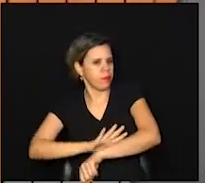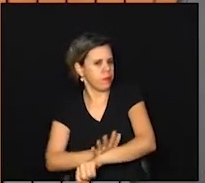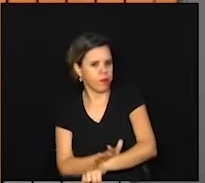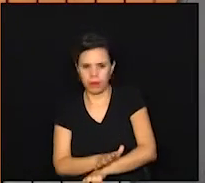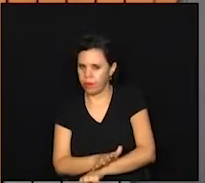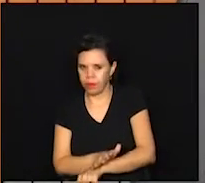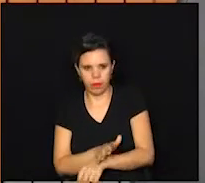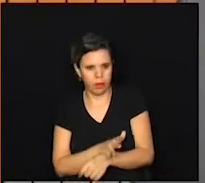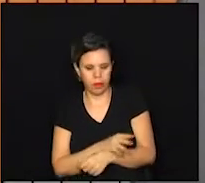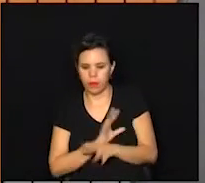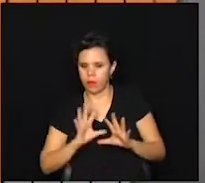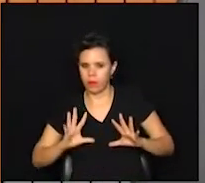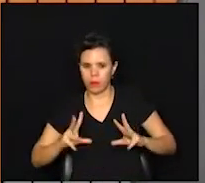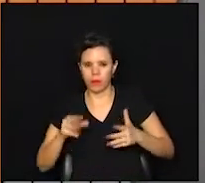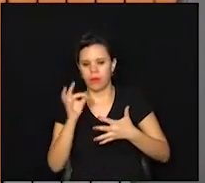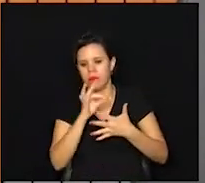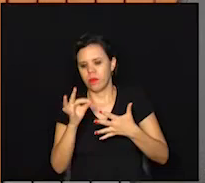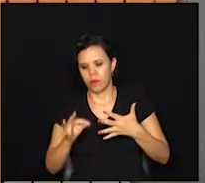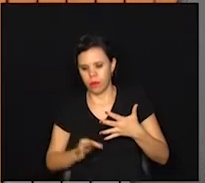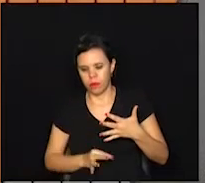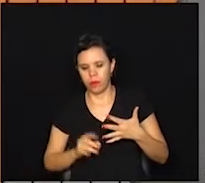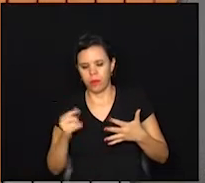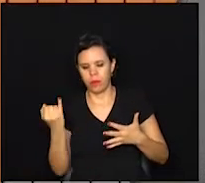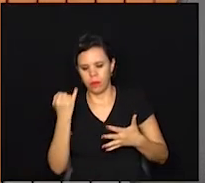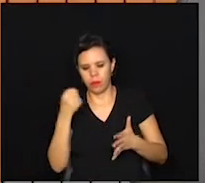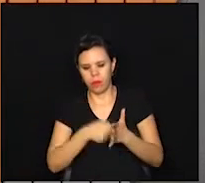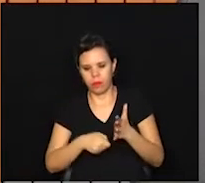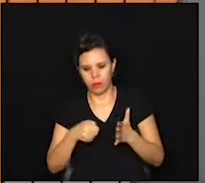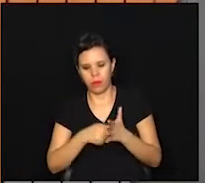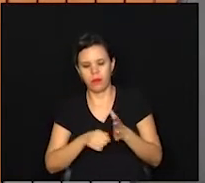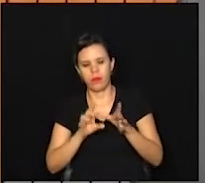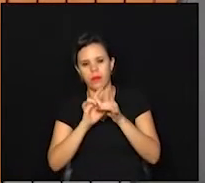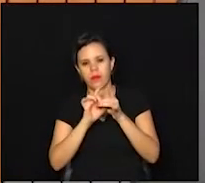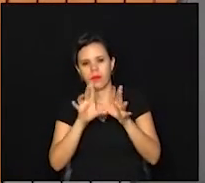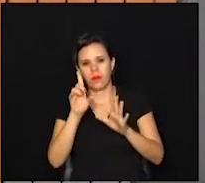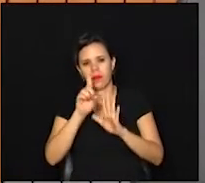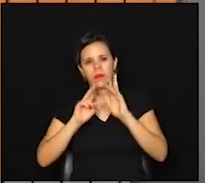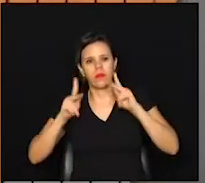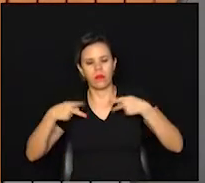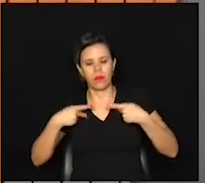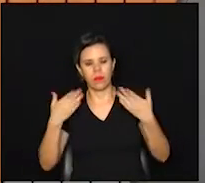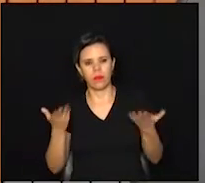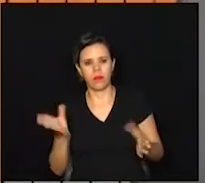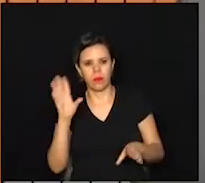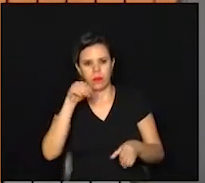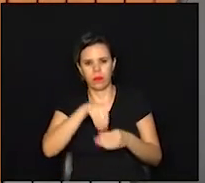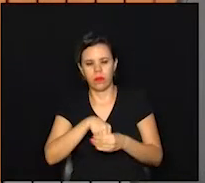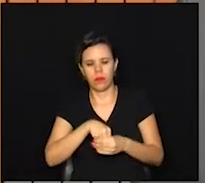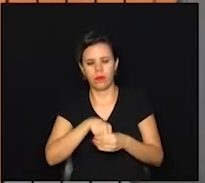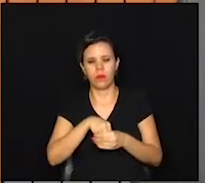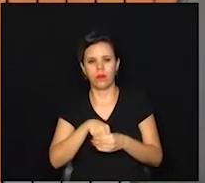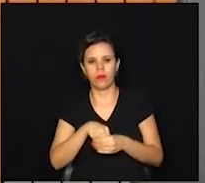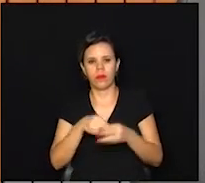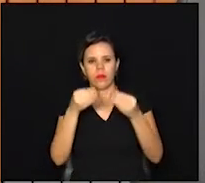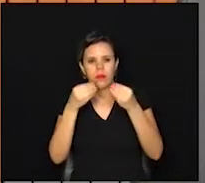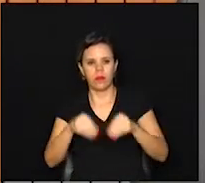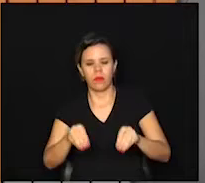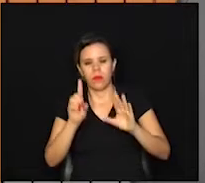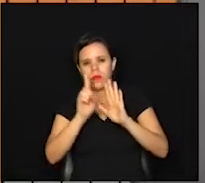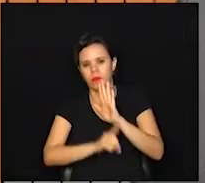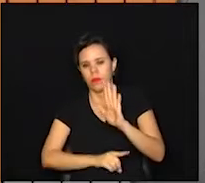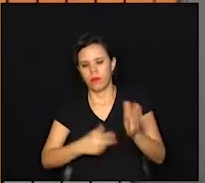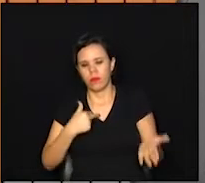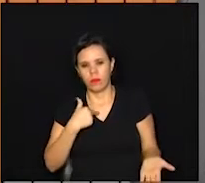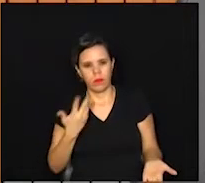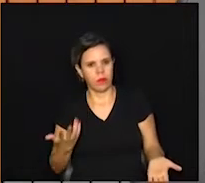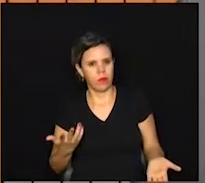e todos os outros itens que estão na Declaração Universal de Direitos Humanos, porque isso é a violação dos direitos humanos e isso a